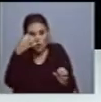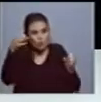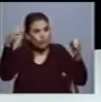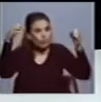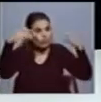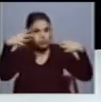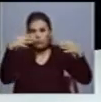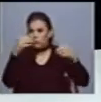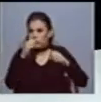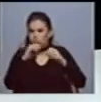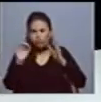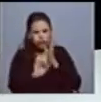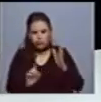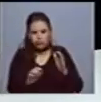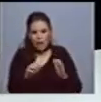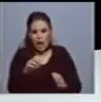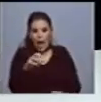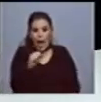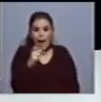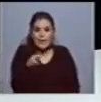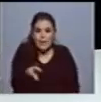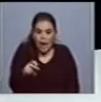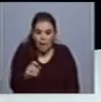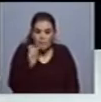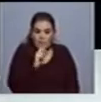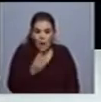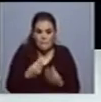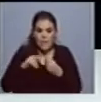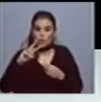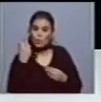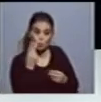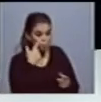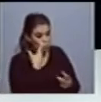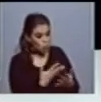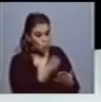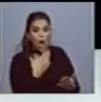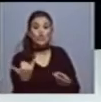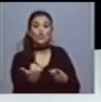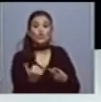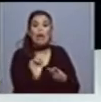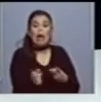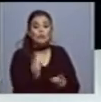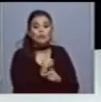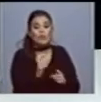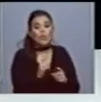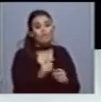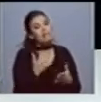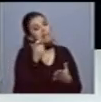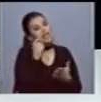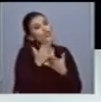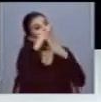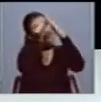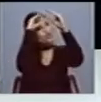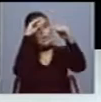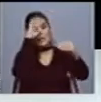gama. Estela, aí reside também a segunda grande revelação desta descoberta. É que a astronomia já sabia que há 2